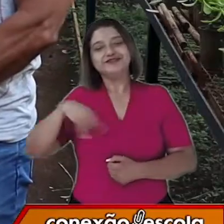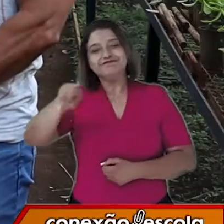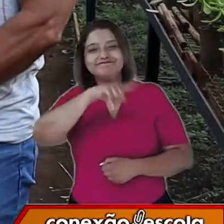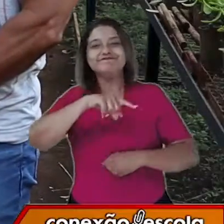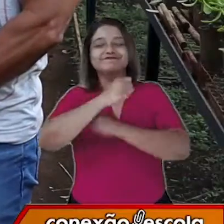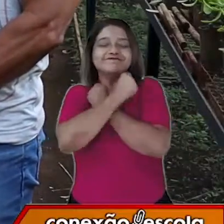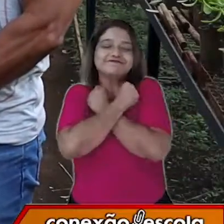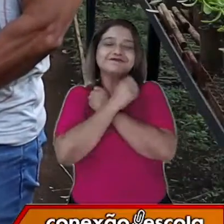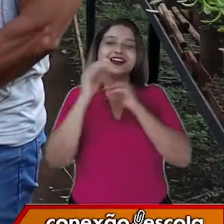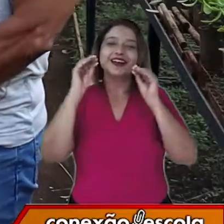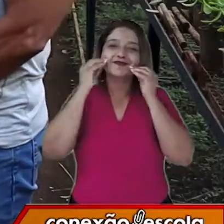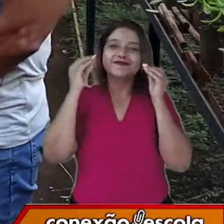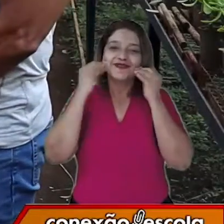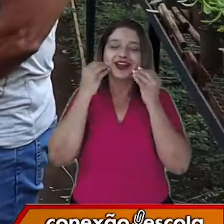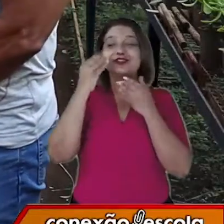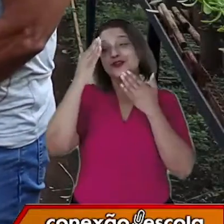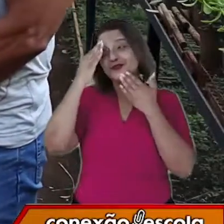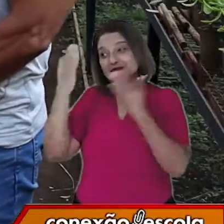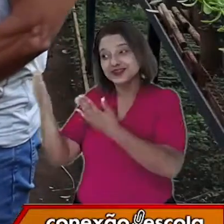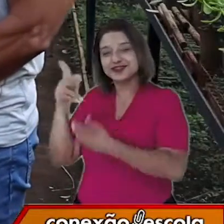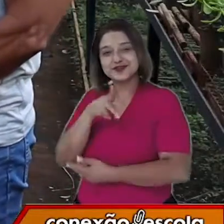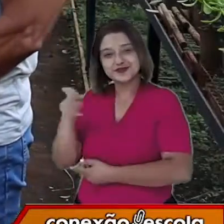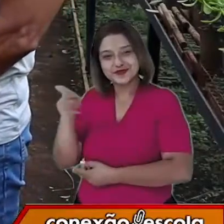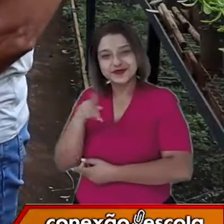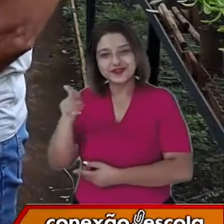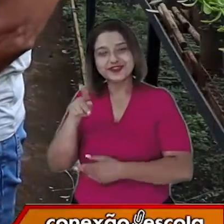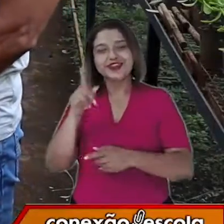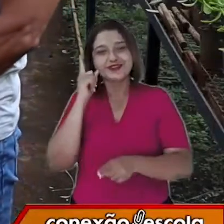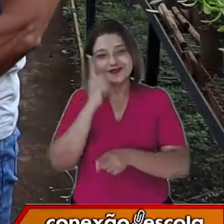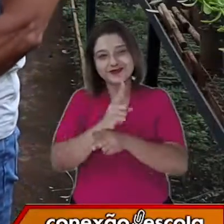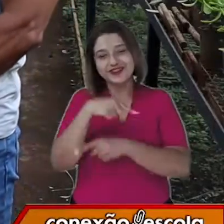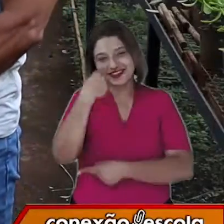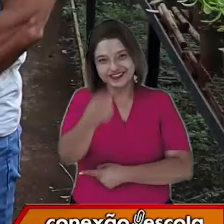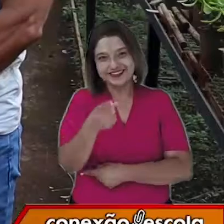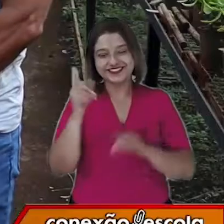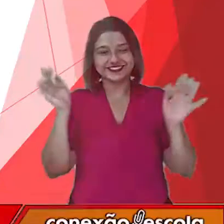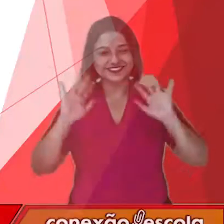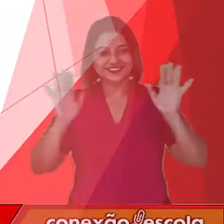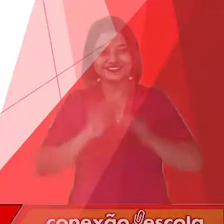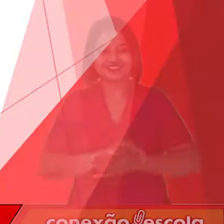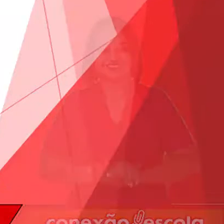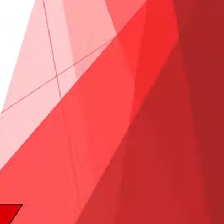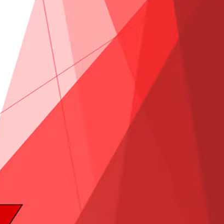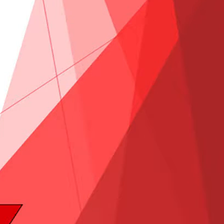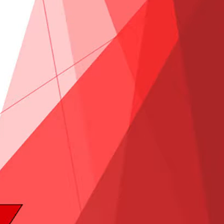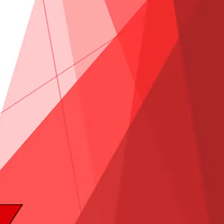abraço da professora Poliana. Obrigada, professor. Por nada. E até a nossa próxima aula.